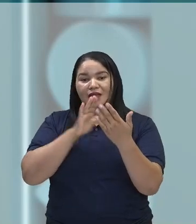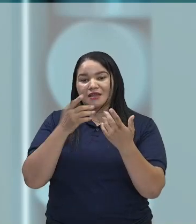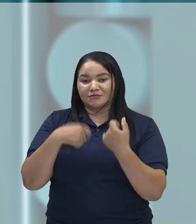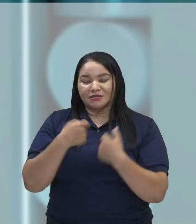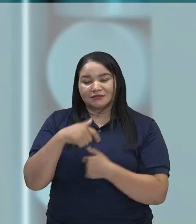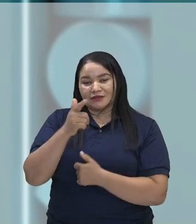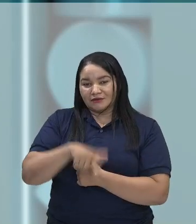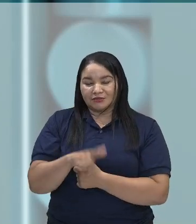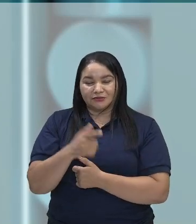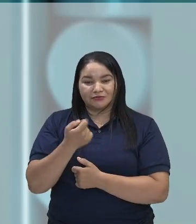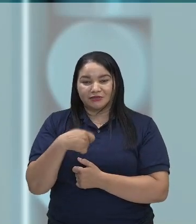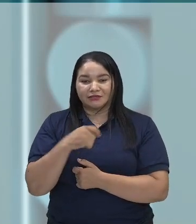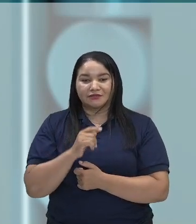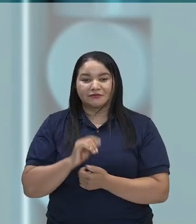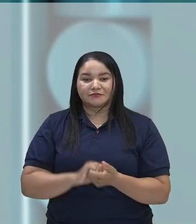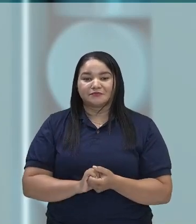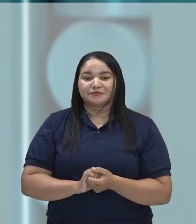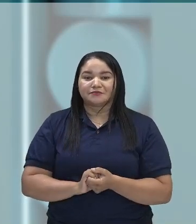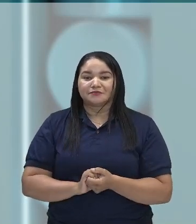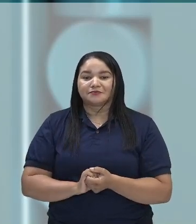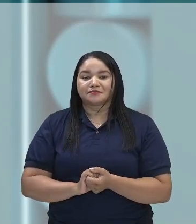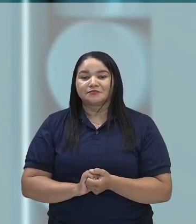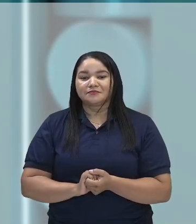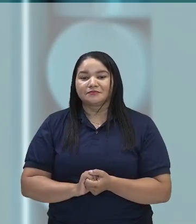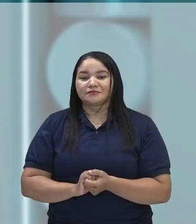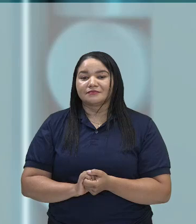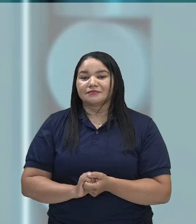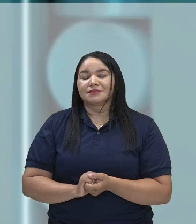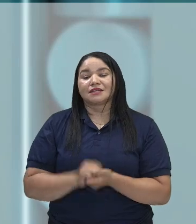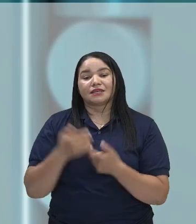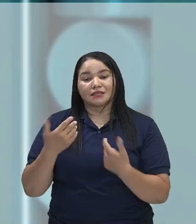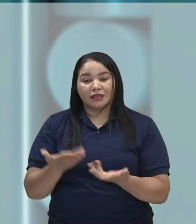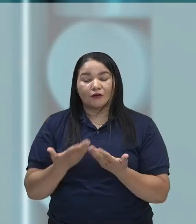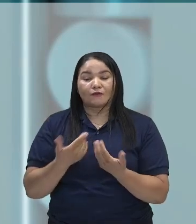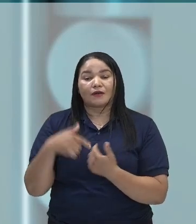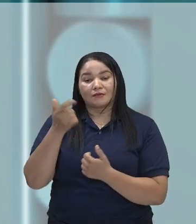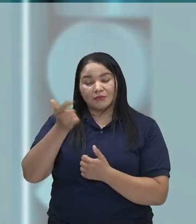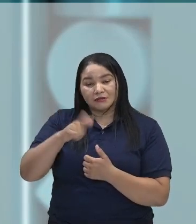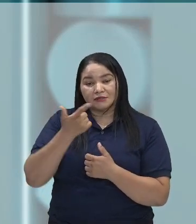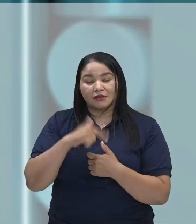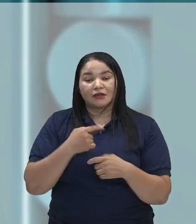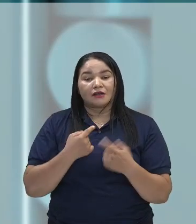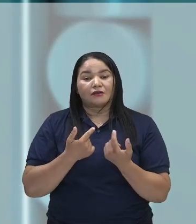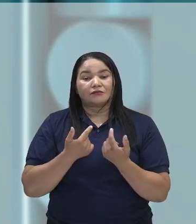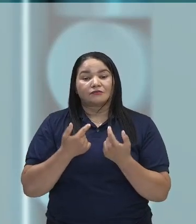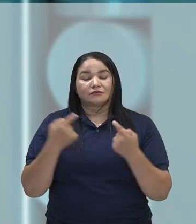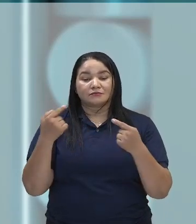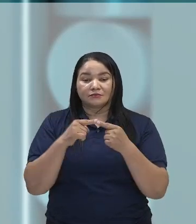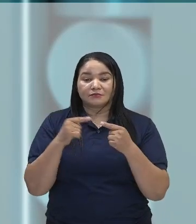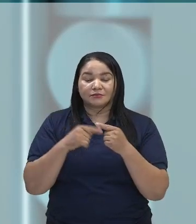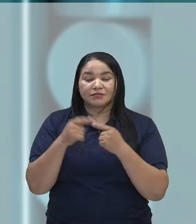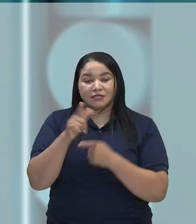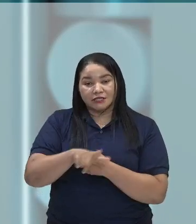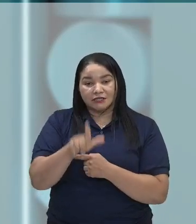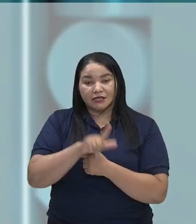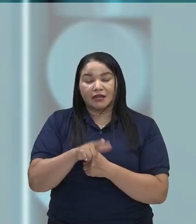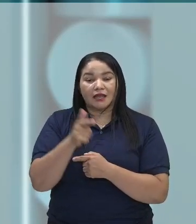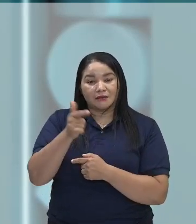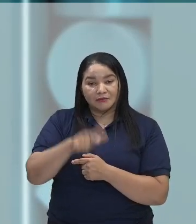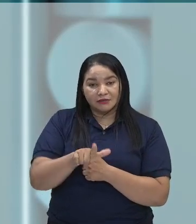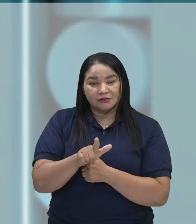face a face, ok? Então, pleonasmo literário é a repetição, essa repetição